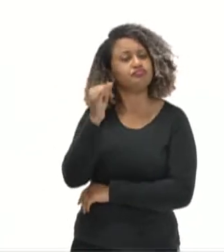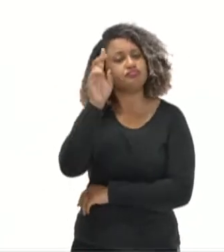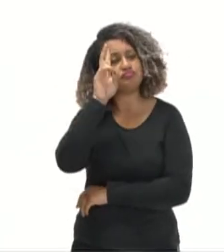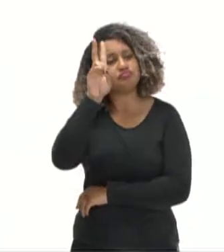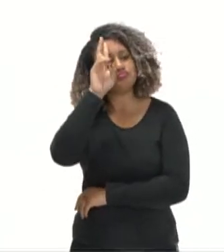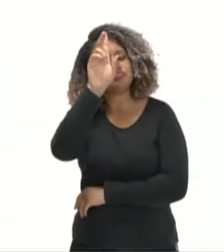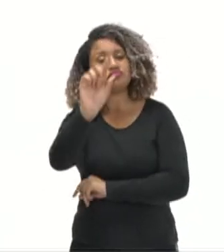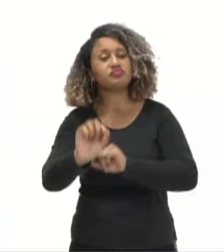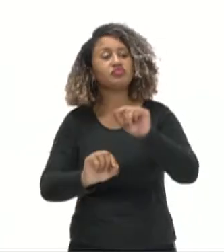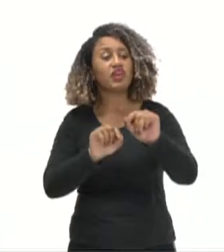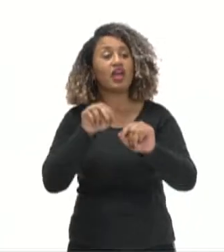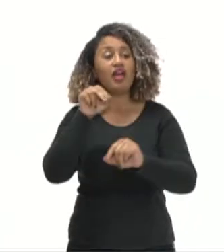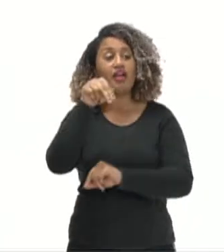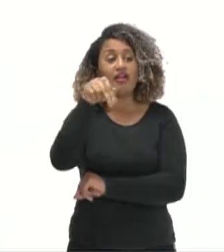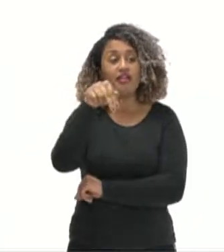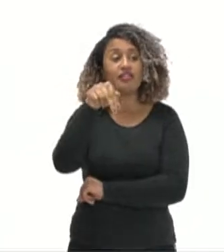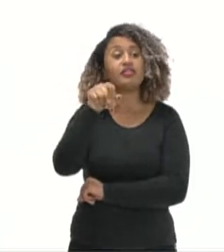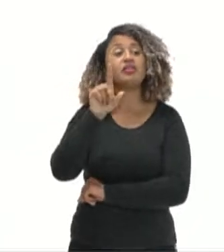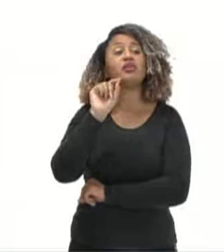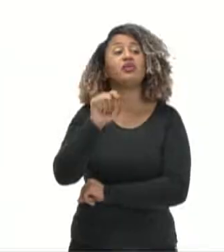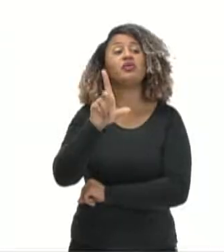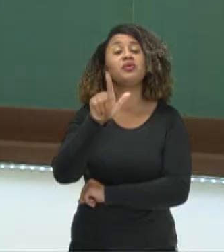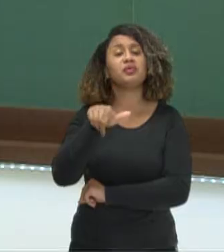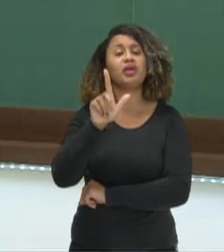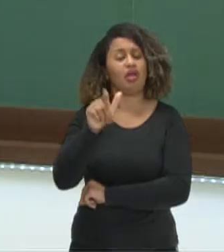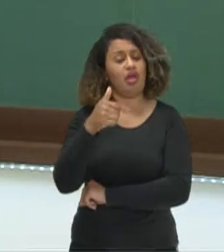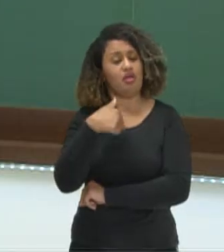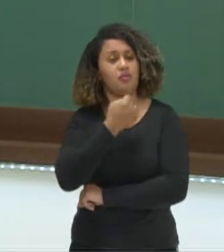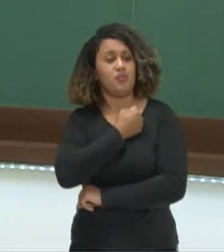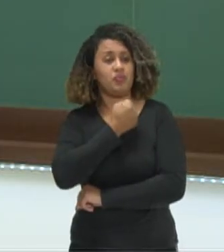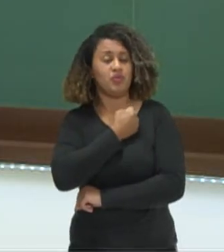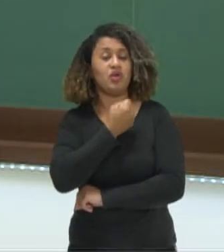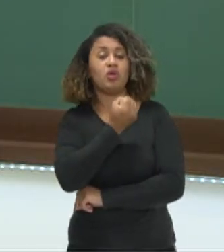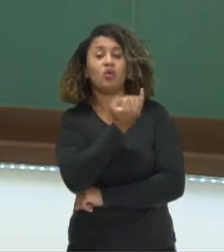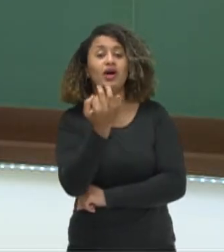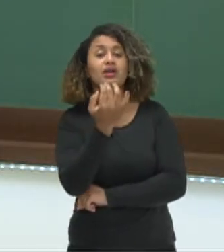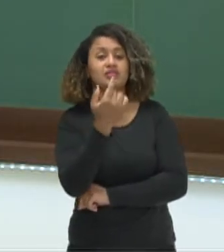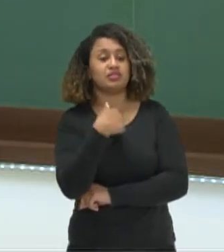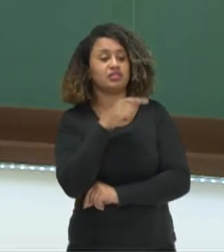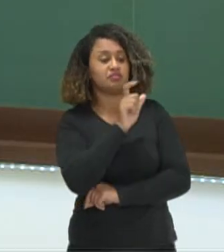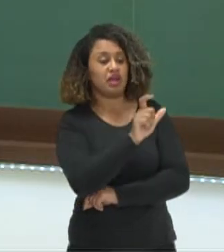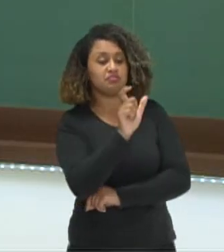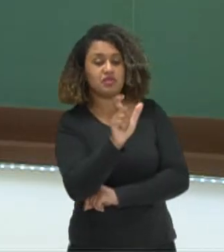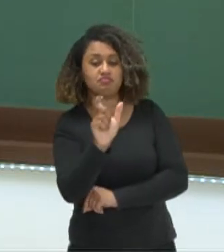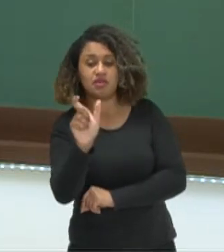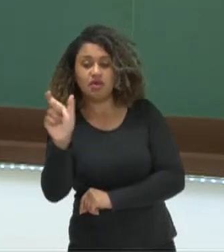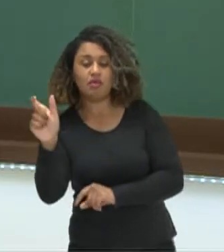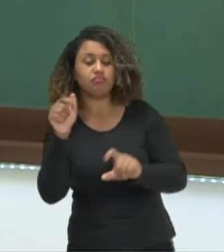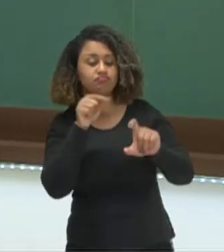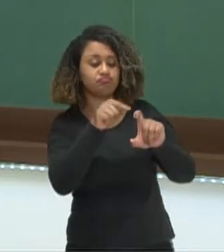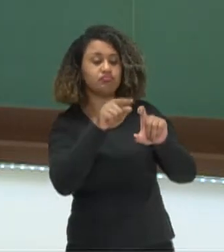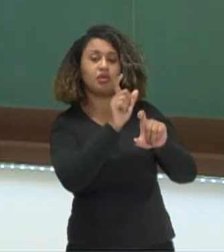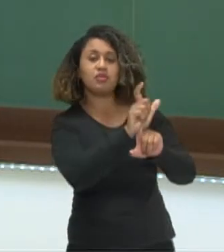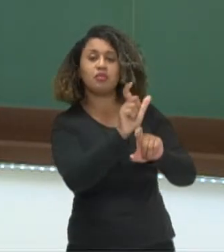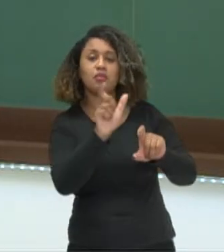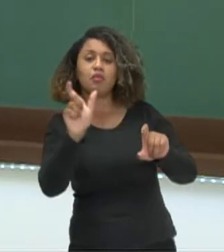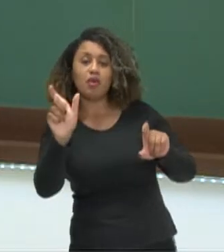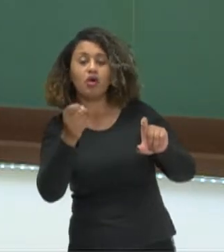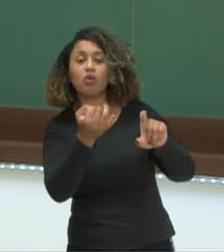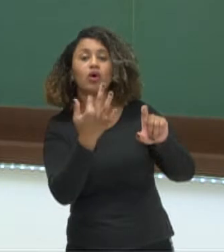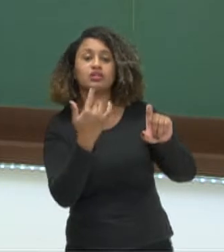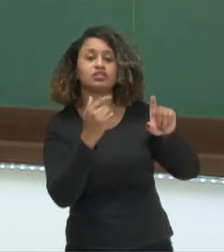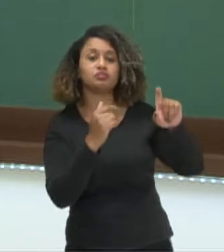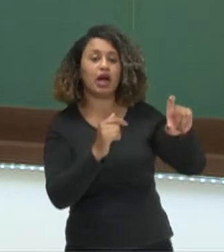esqueça. Este N, ele é o número de vezes com que a base se repete.